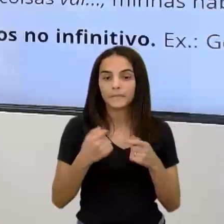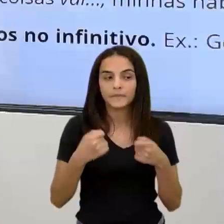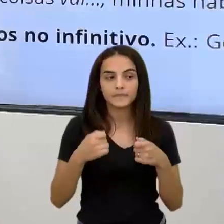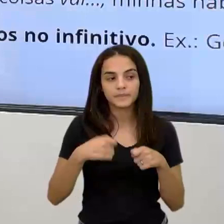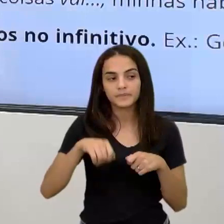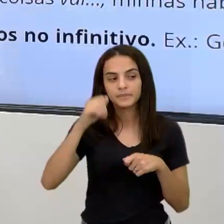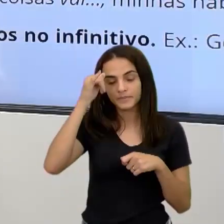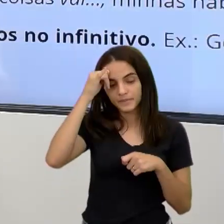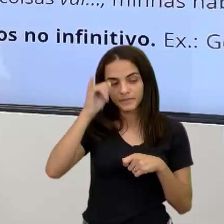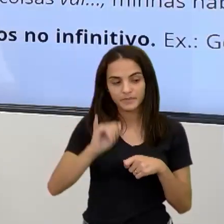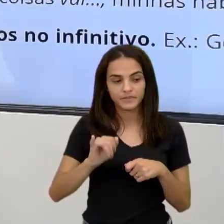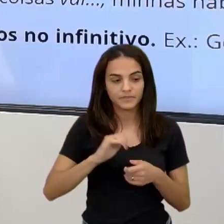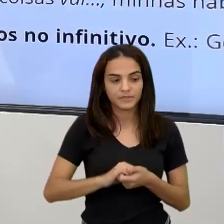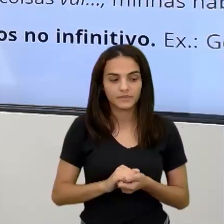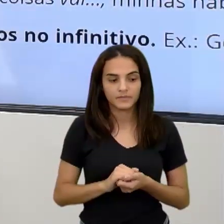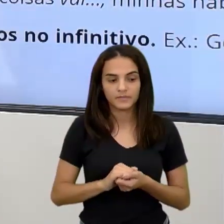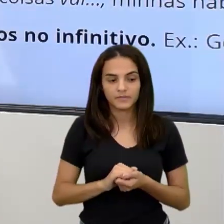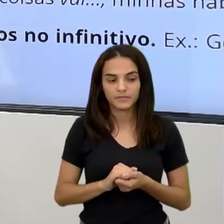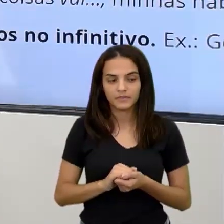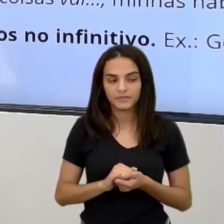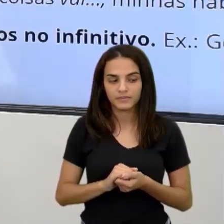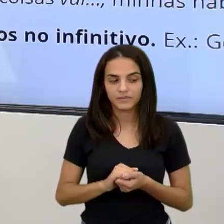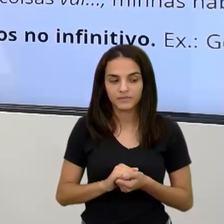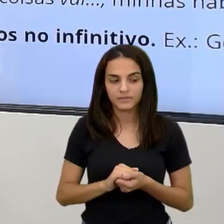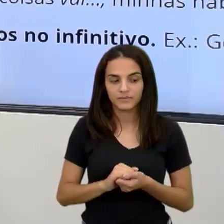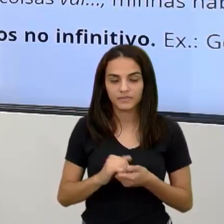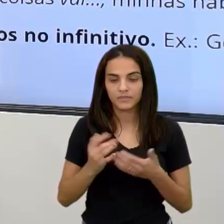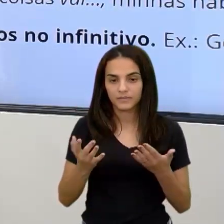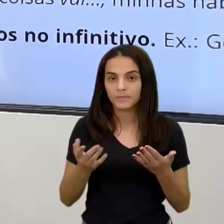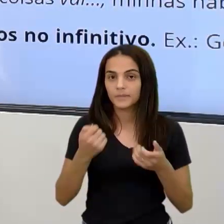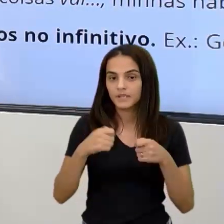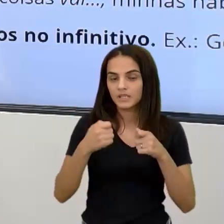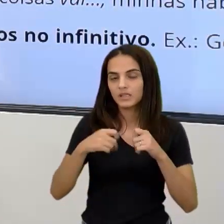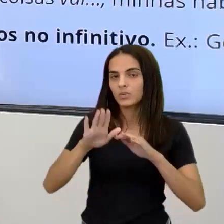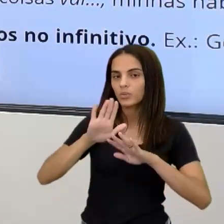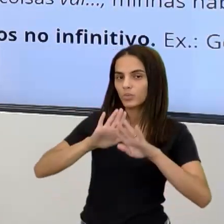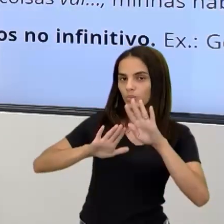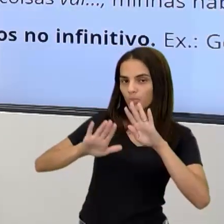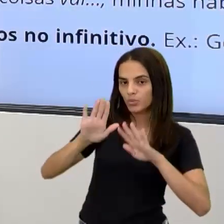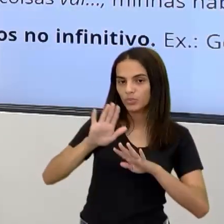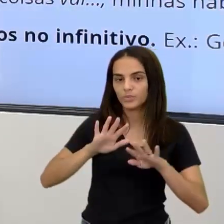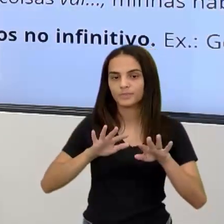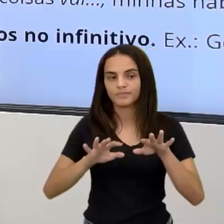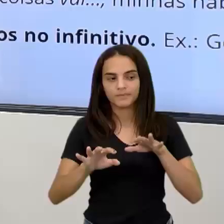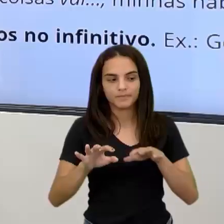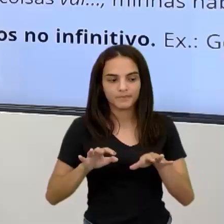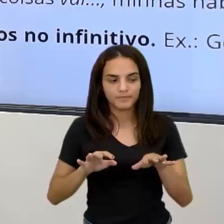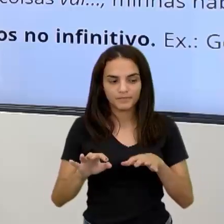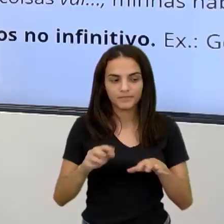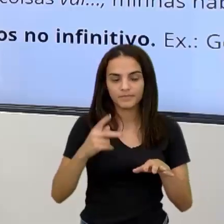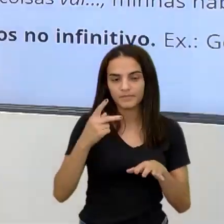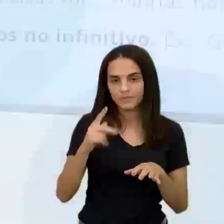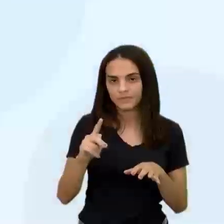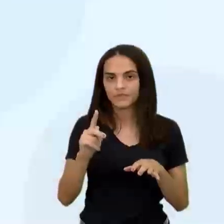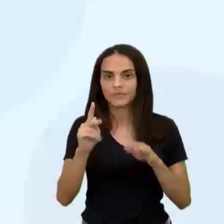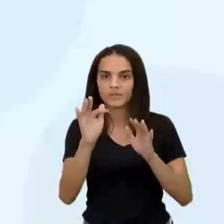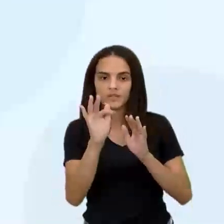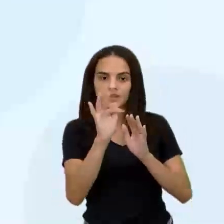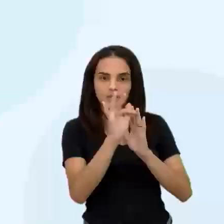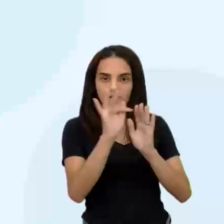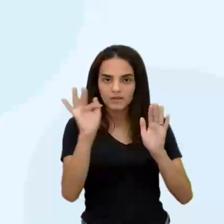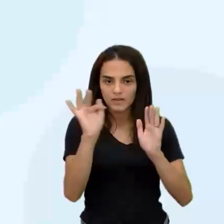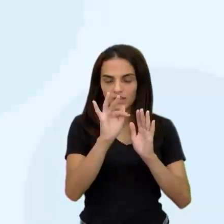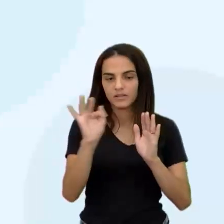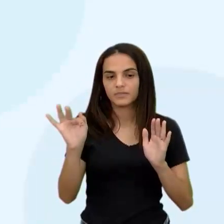soa como que você não está tomando muito cuidado com a articulação das suas frases, tá? Então, o gerundismo tem que